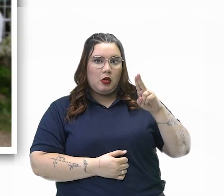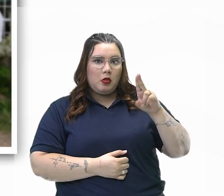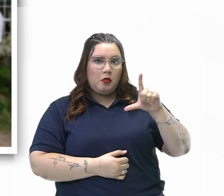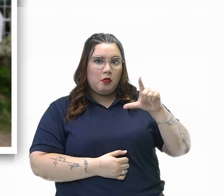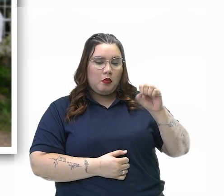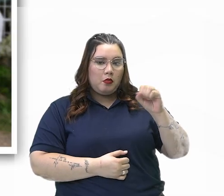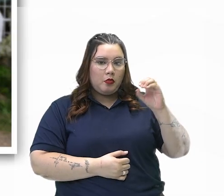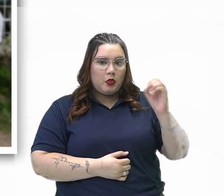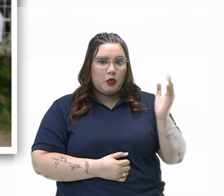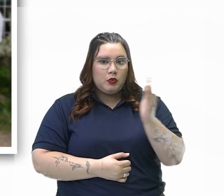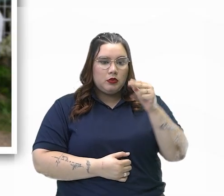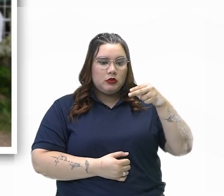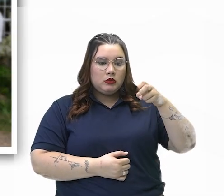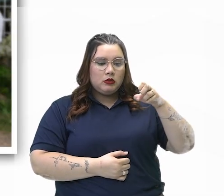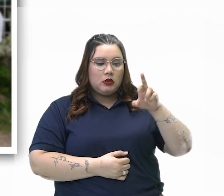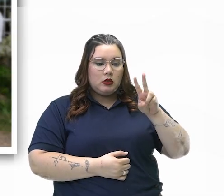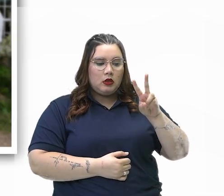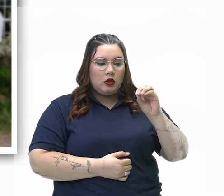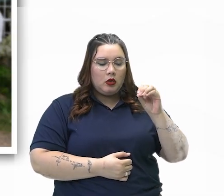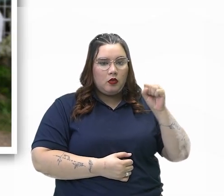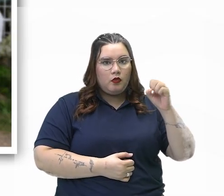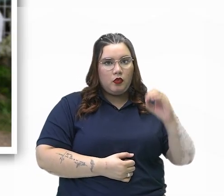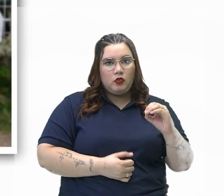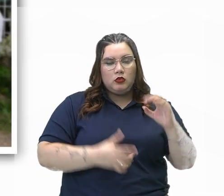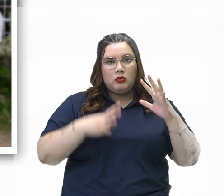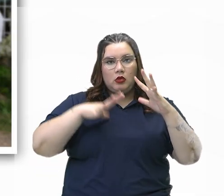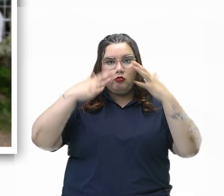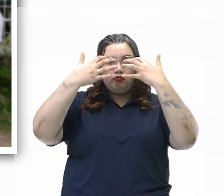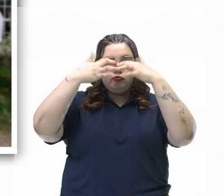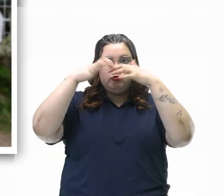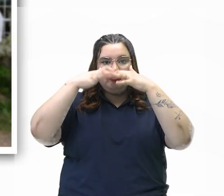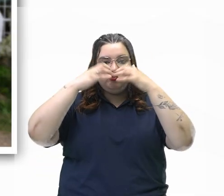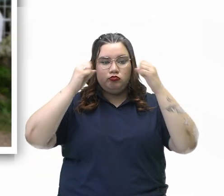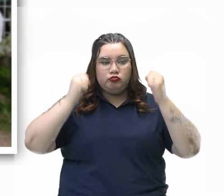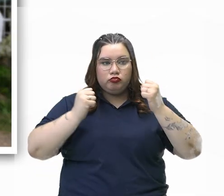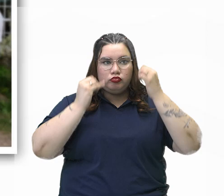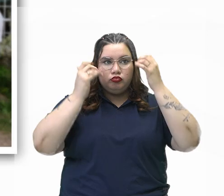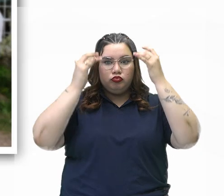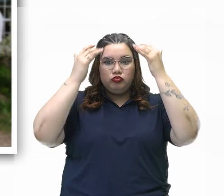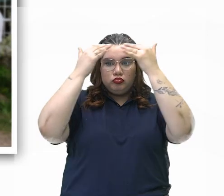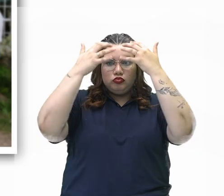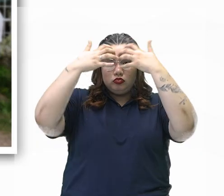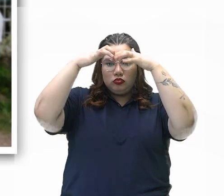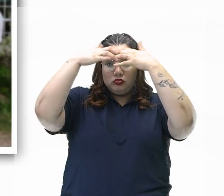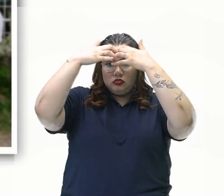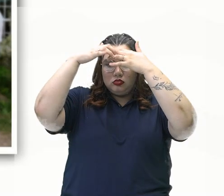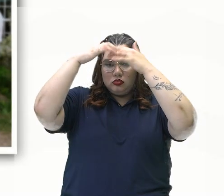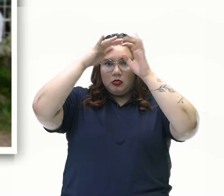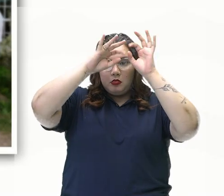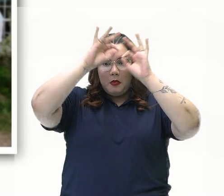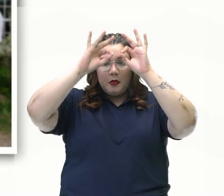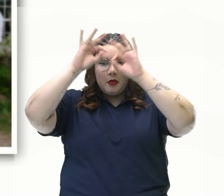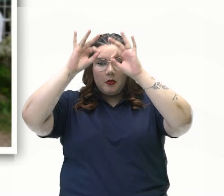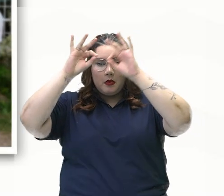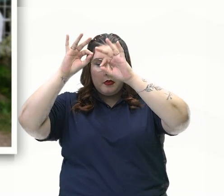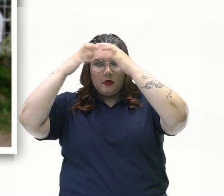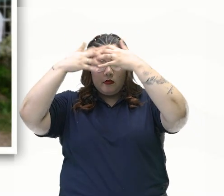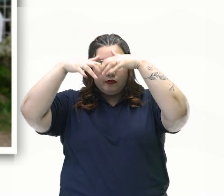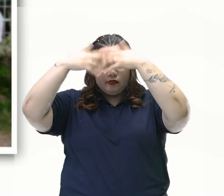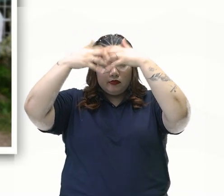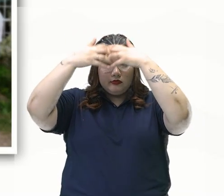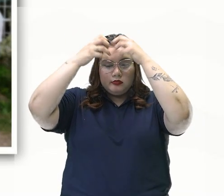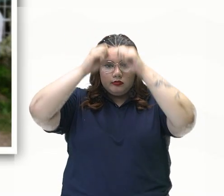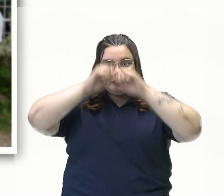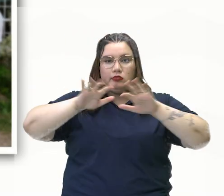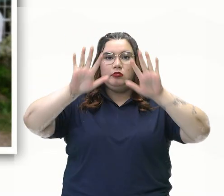que é transmitido ao cérebro. O cérebro interpreta esses sinais, dando-se então